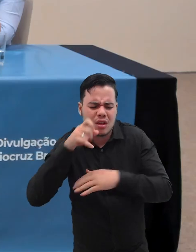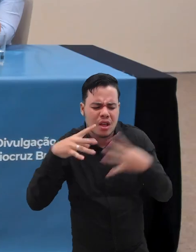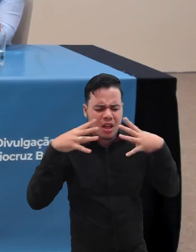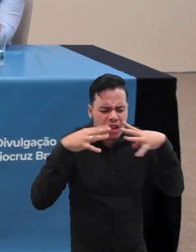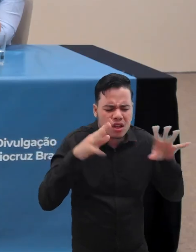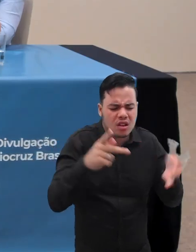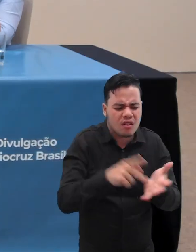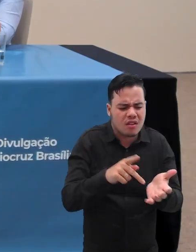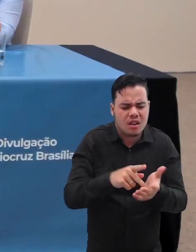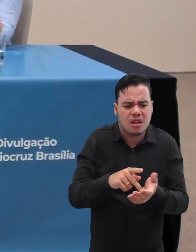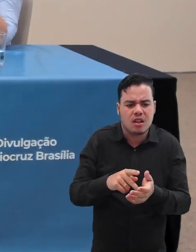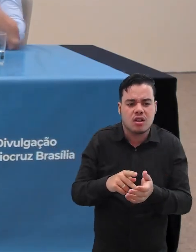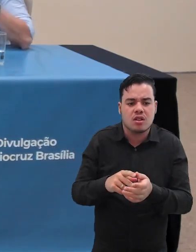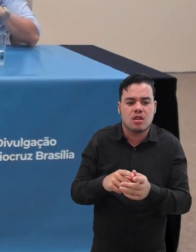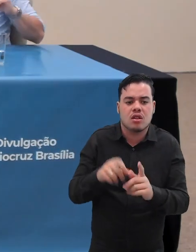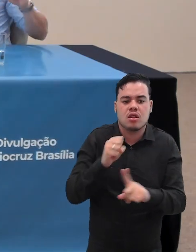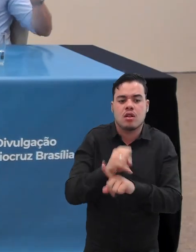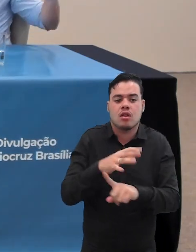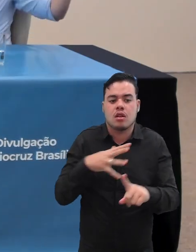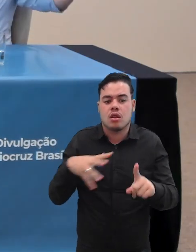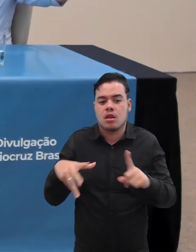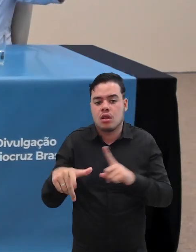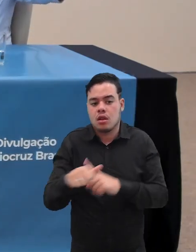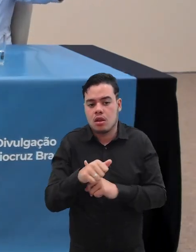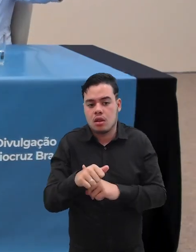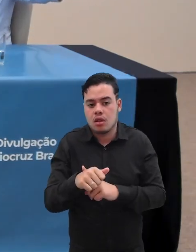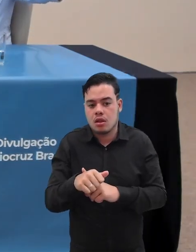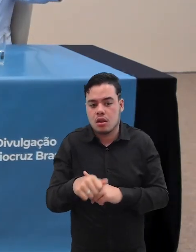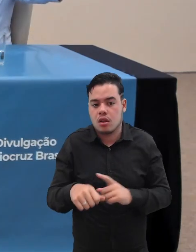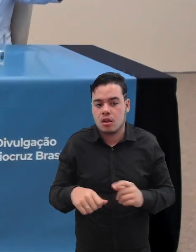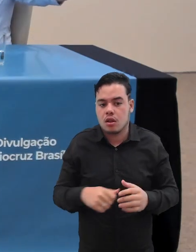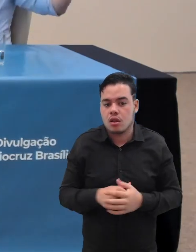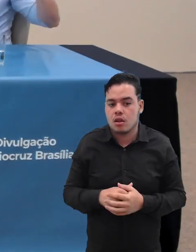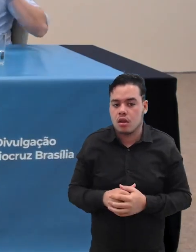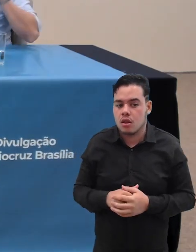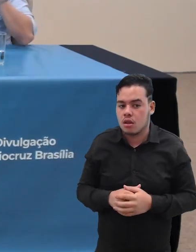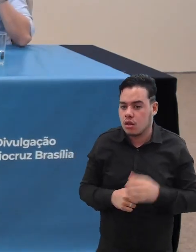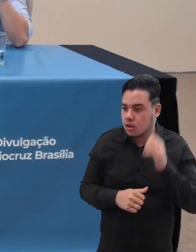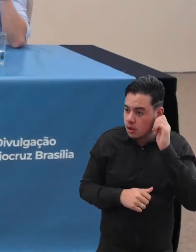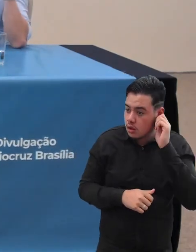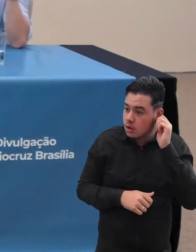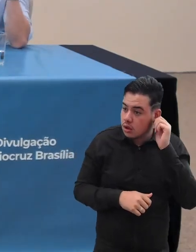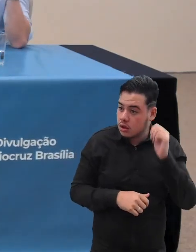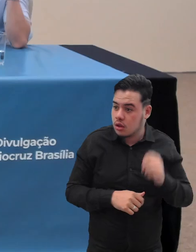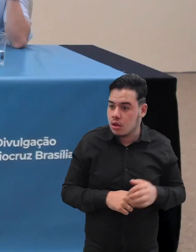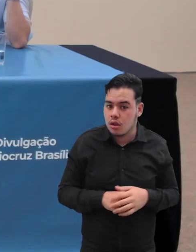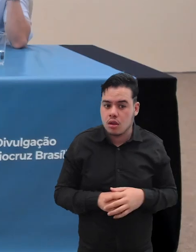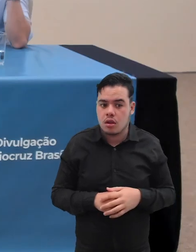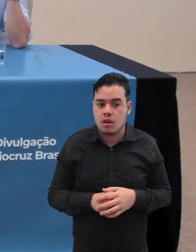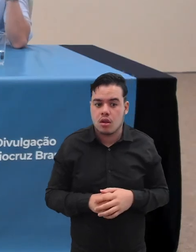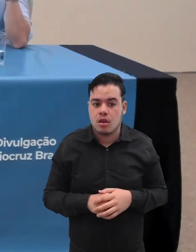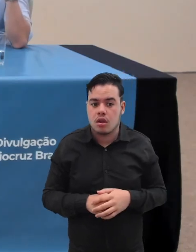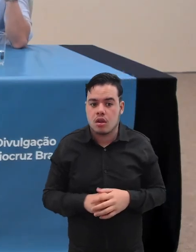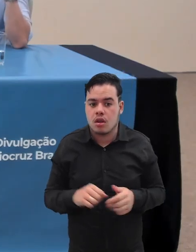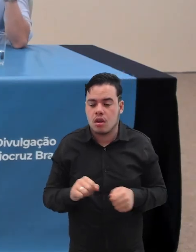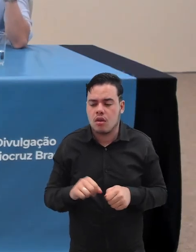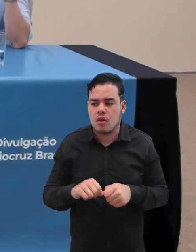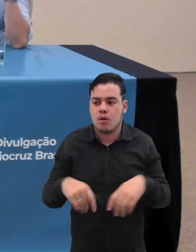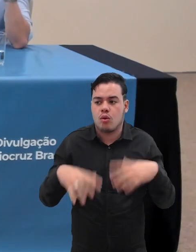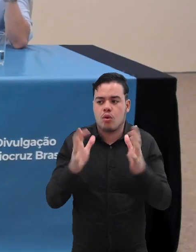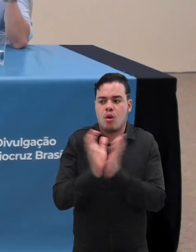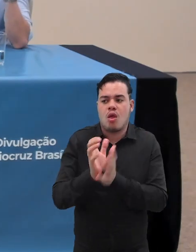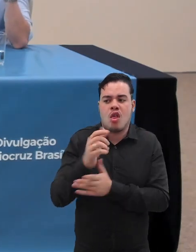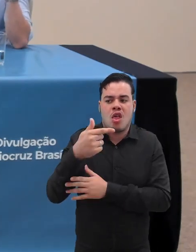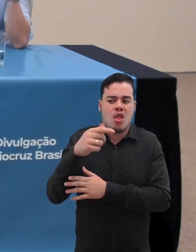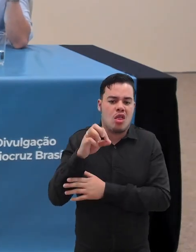população? Obrigada. Obrigado, Mariana. Tem uma outra pergunta aqui. Nós vamos, gente, fazer um bloco aqui de duas ou três perguntas, caso